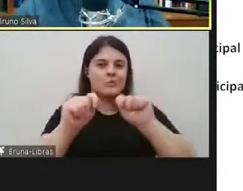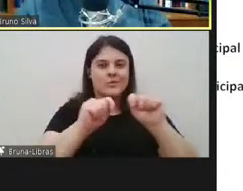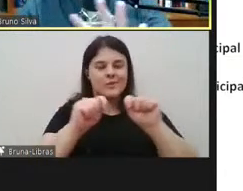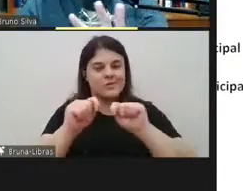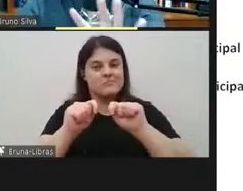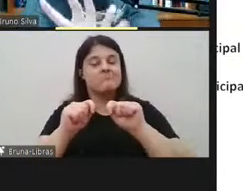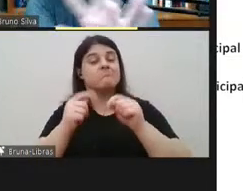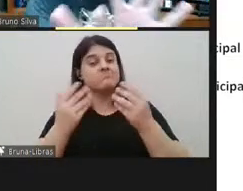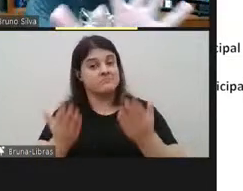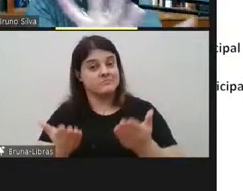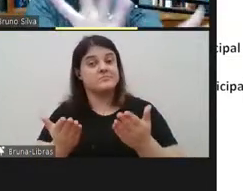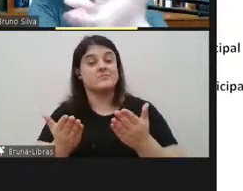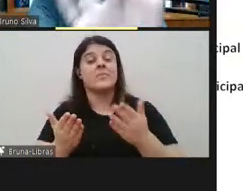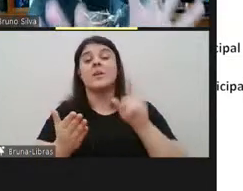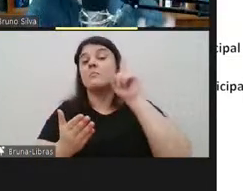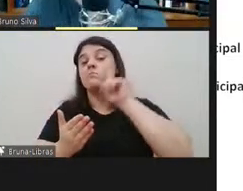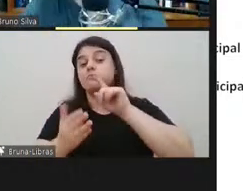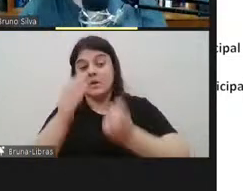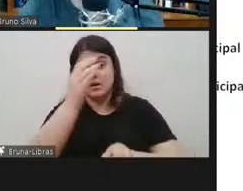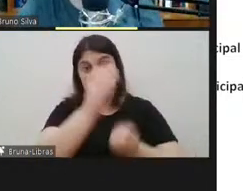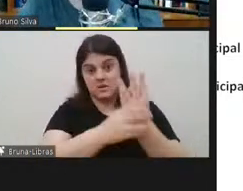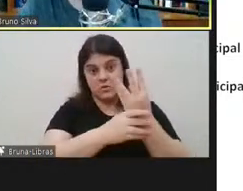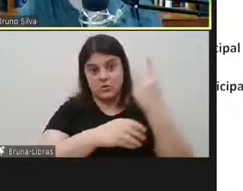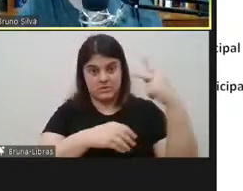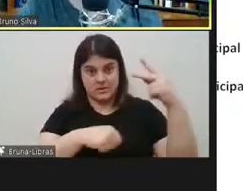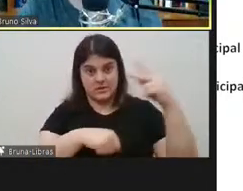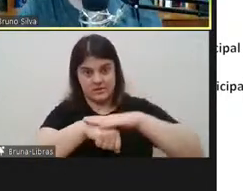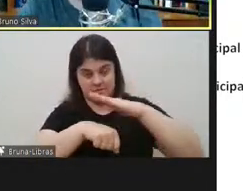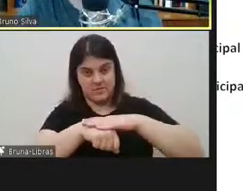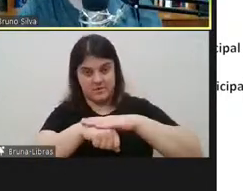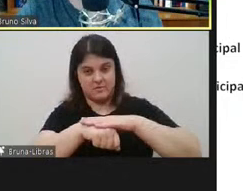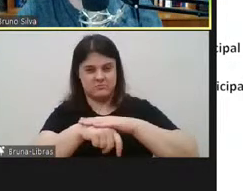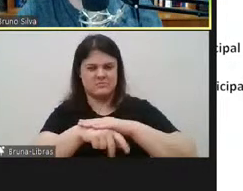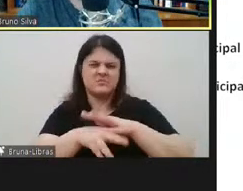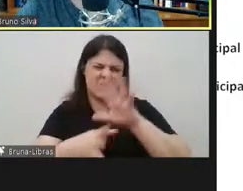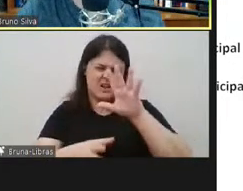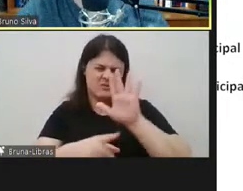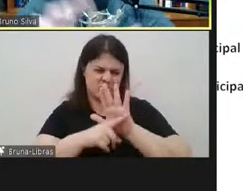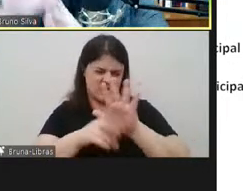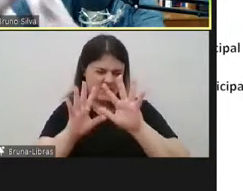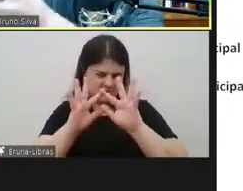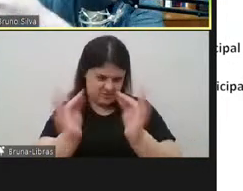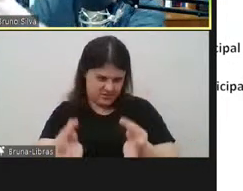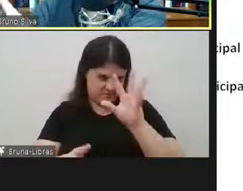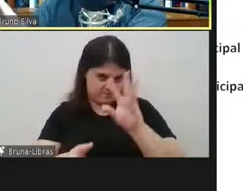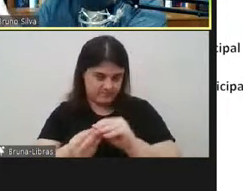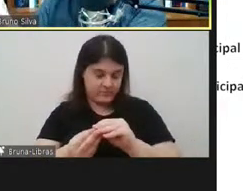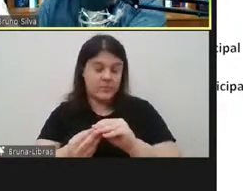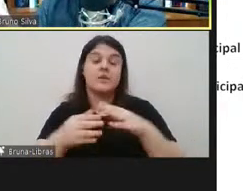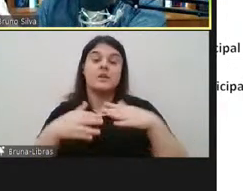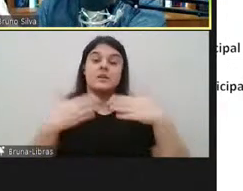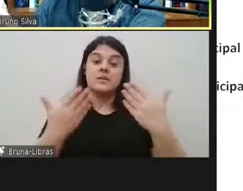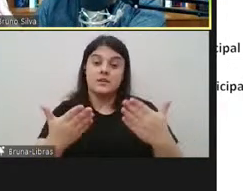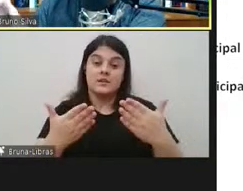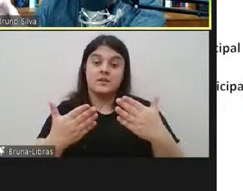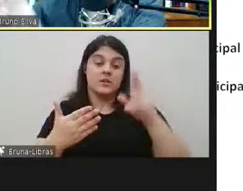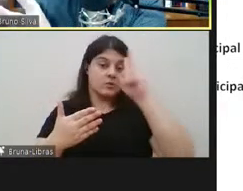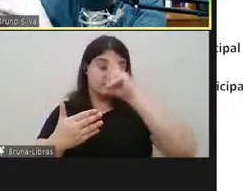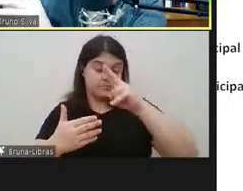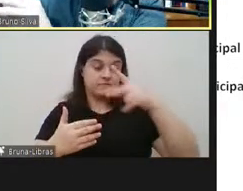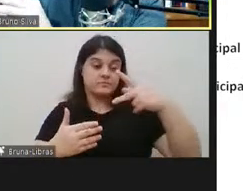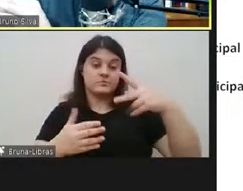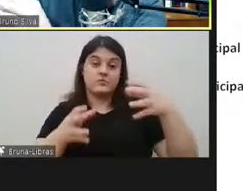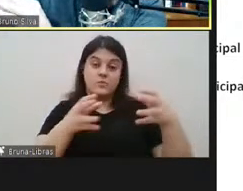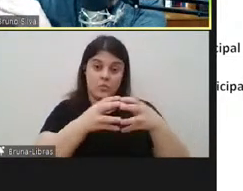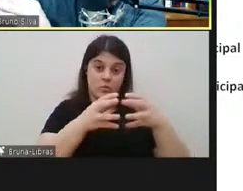tal enfim Então os Estados Unidos criou isso vamos pensar assim para poder simplificar o nosso raciocínio então o parlamentarismo só para a gente poder